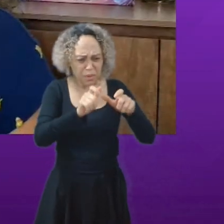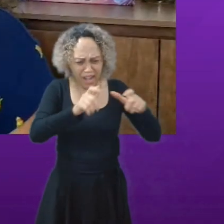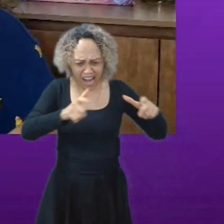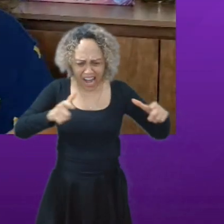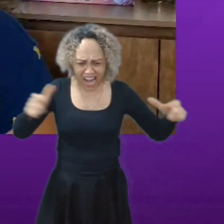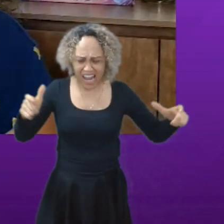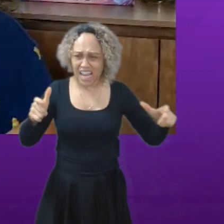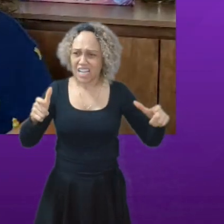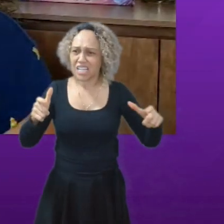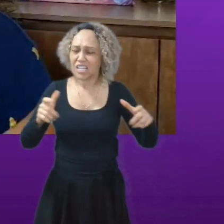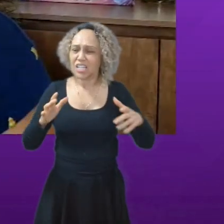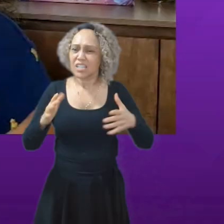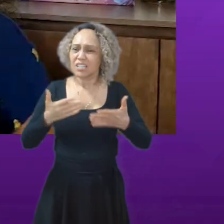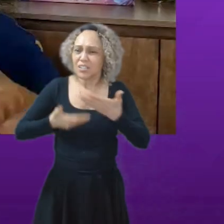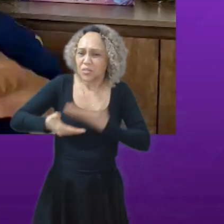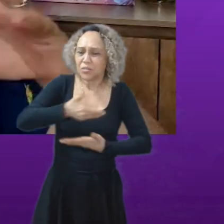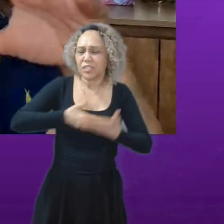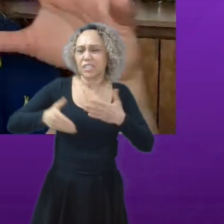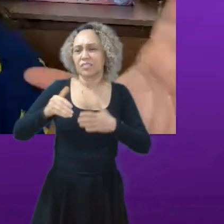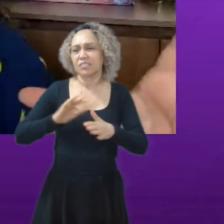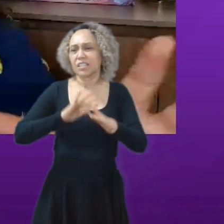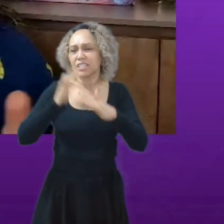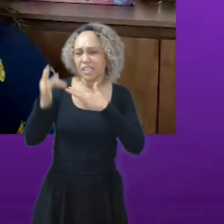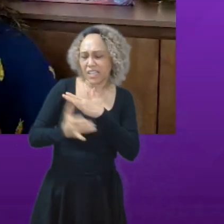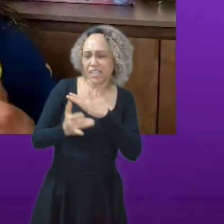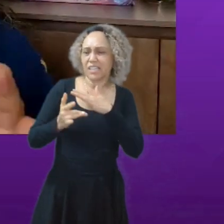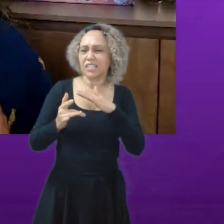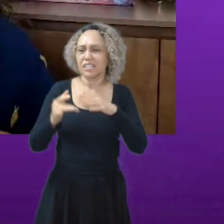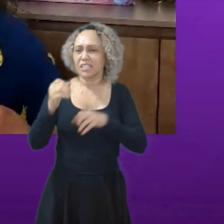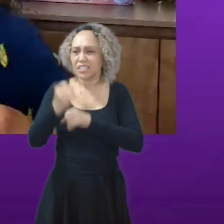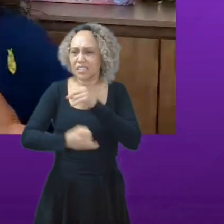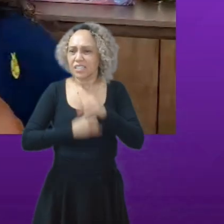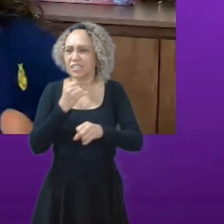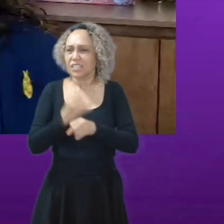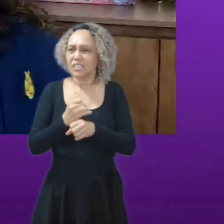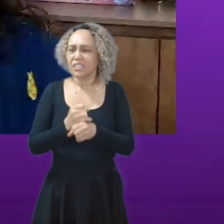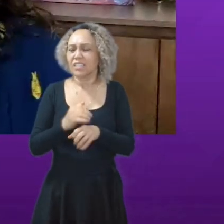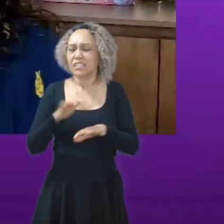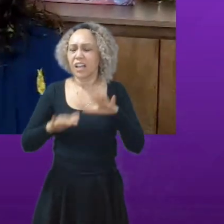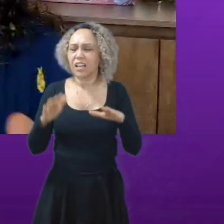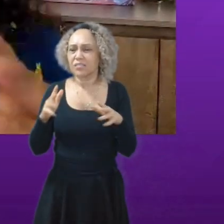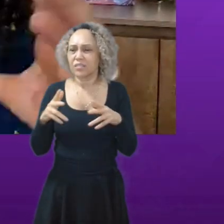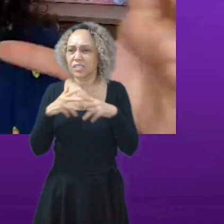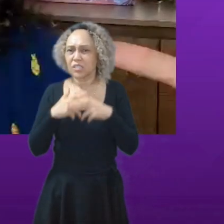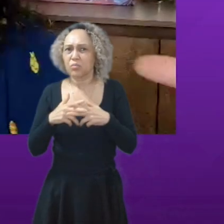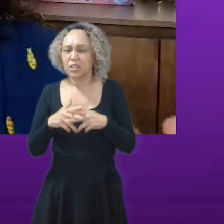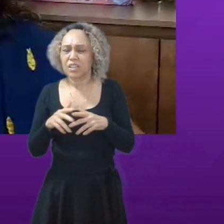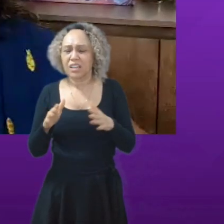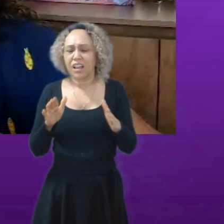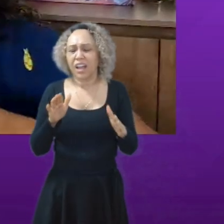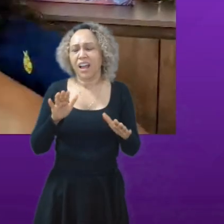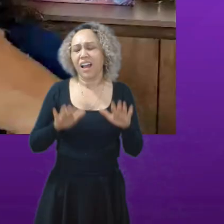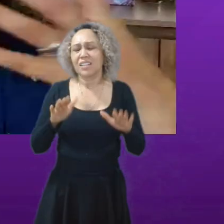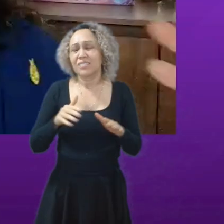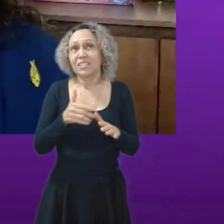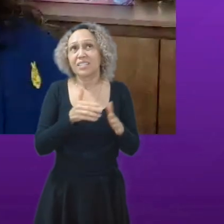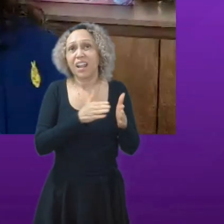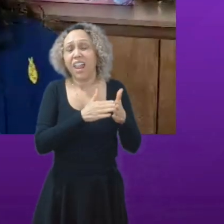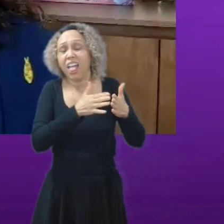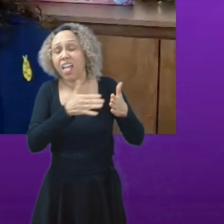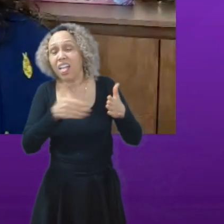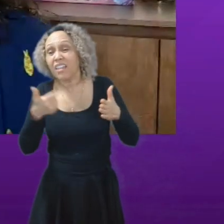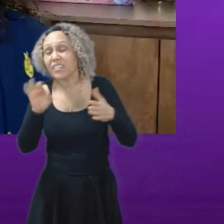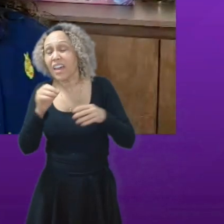E por mais que a gente não entenda tudo, porque às vezes é tudo muito complexo, às vezes são 10 anos para entender realmente como falar